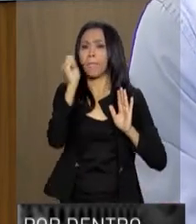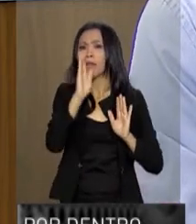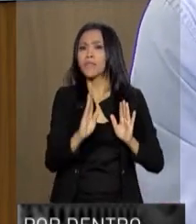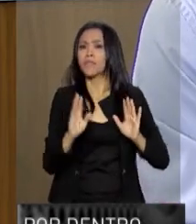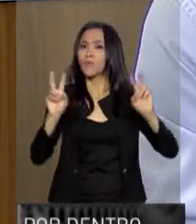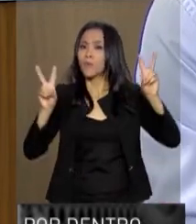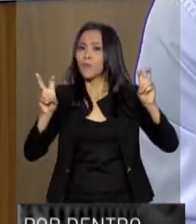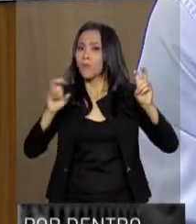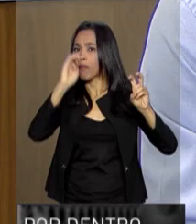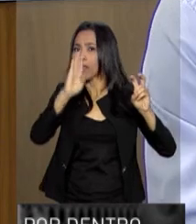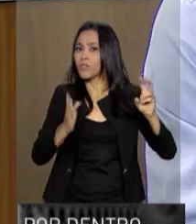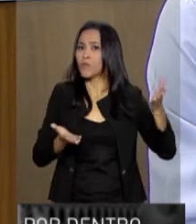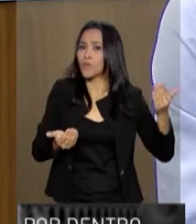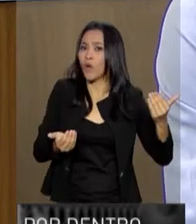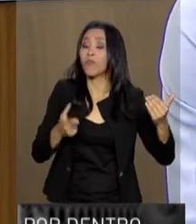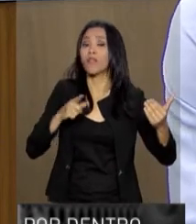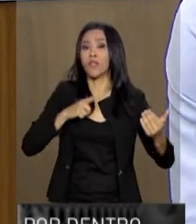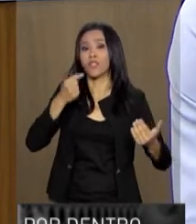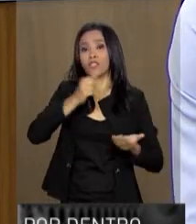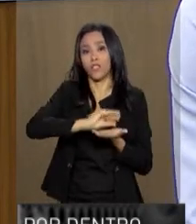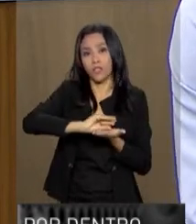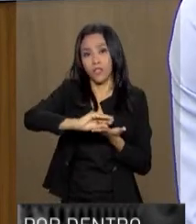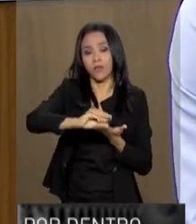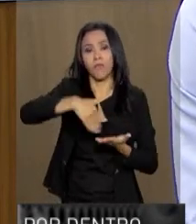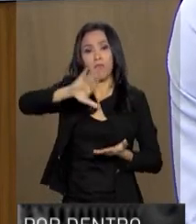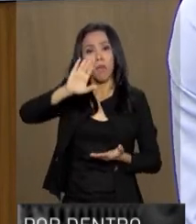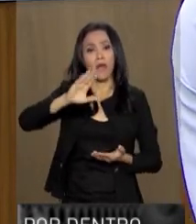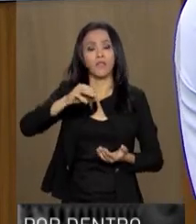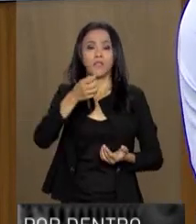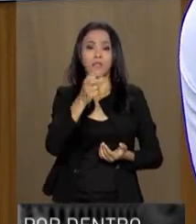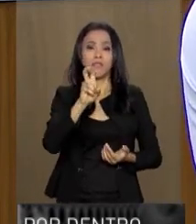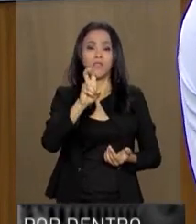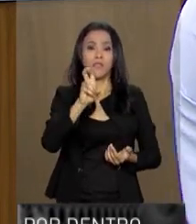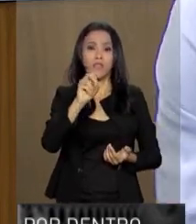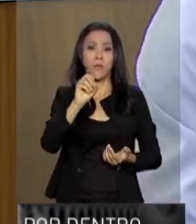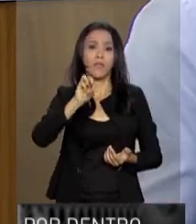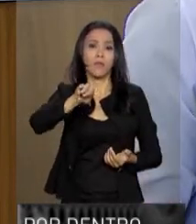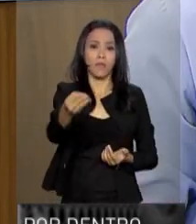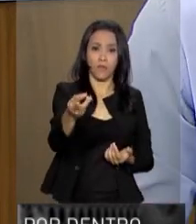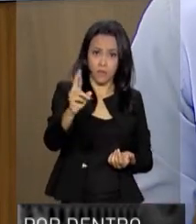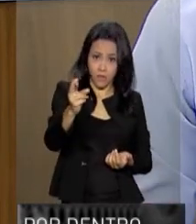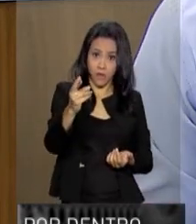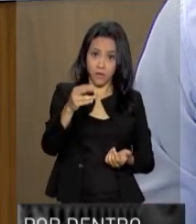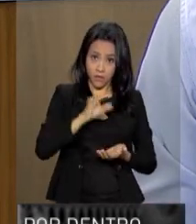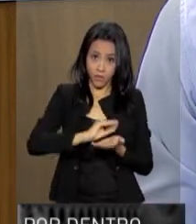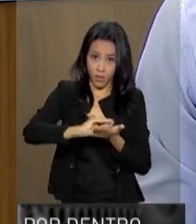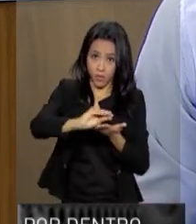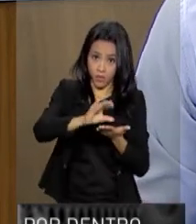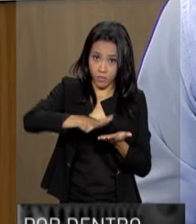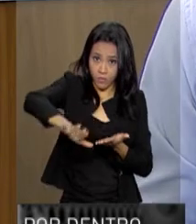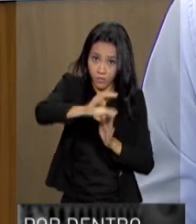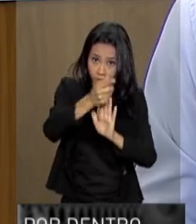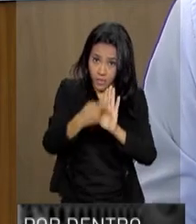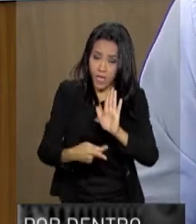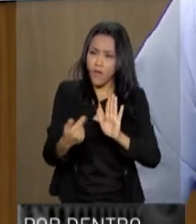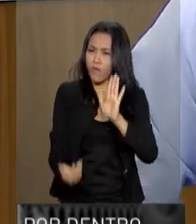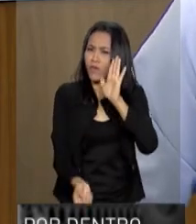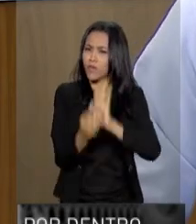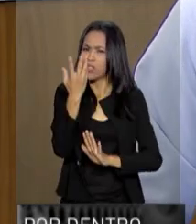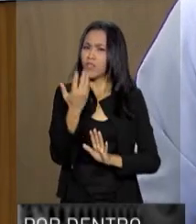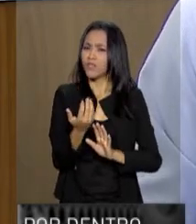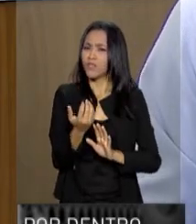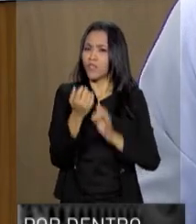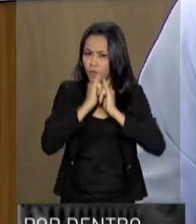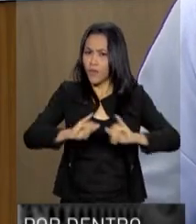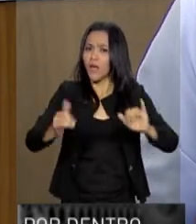de mais de 50 milhões de reais em ações que foram lançadas no na última quinta-feira dia 15 pelo presidente